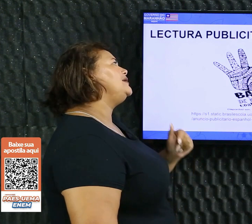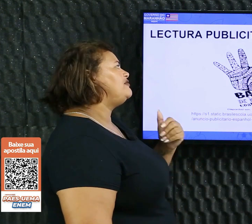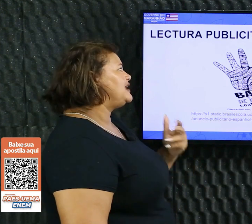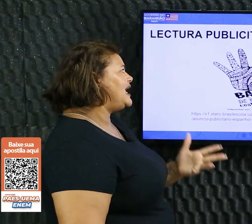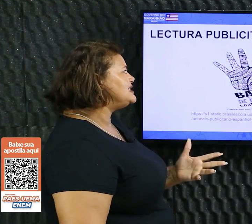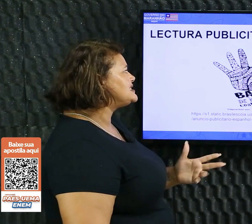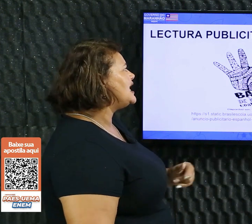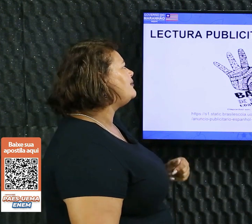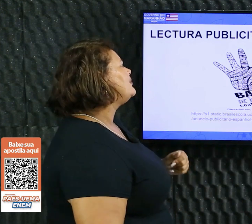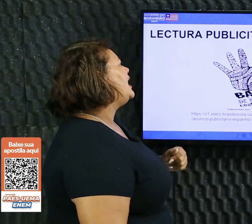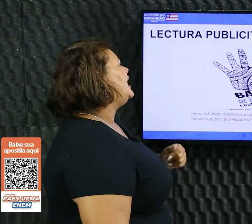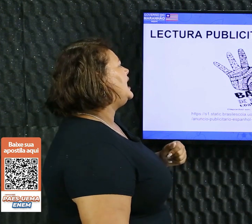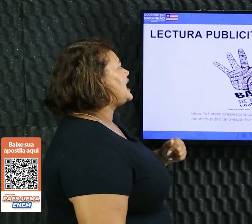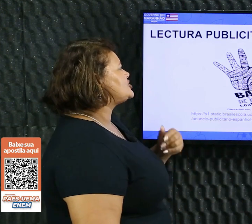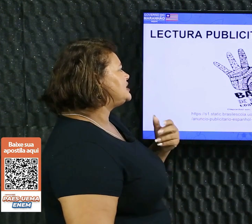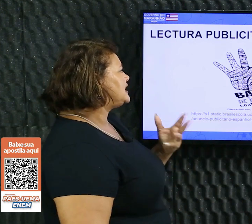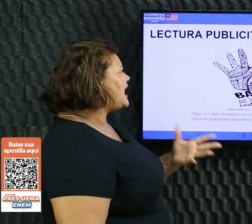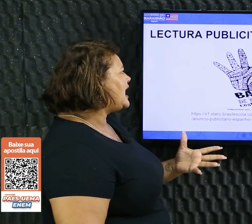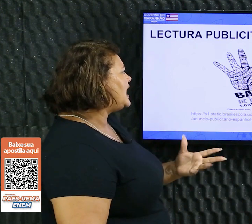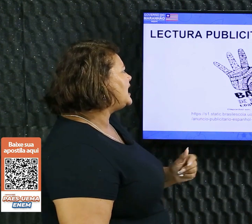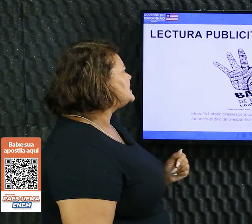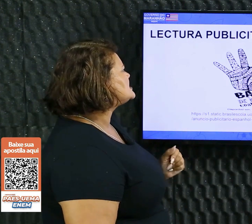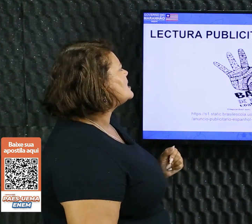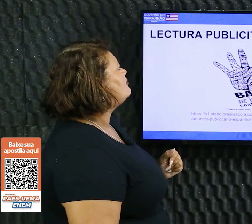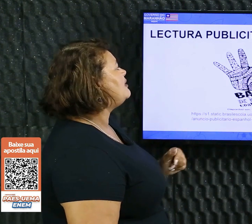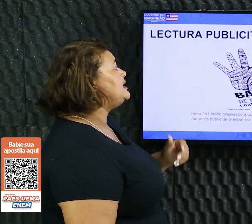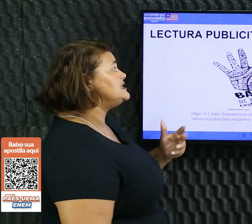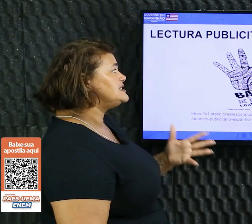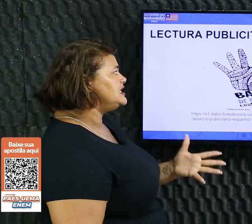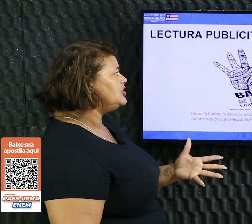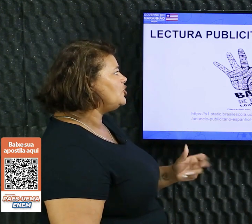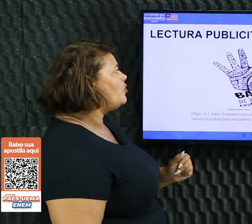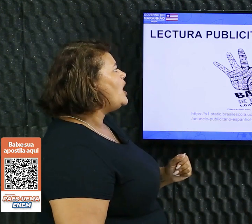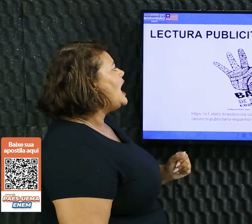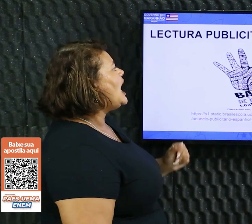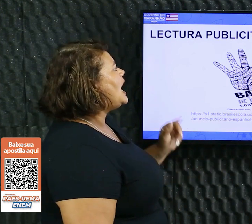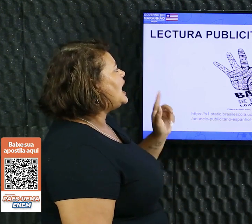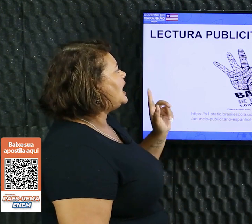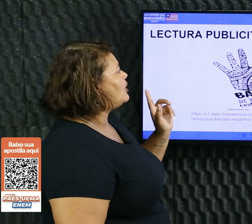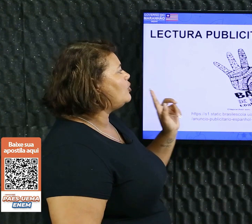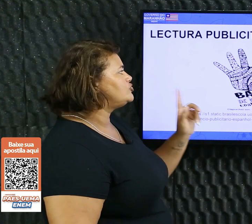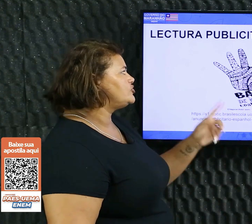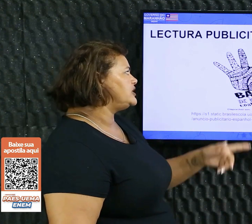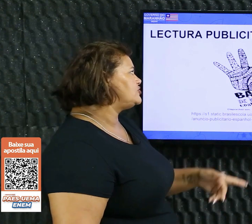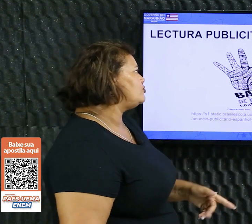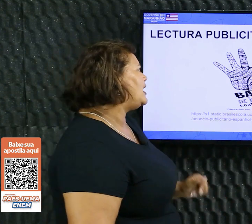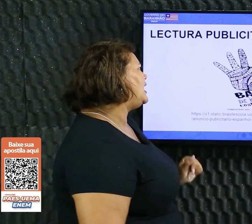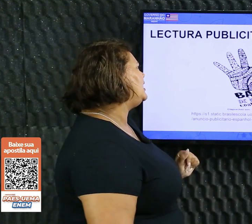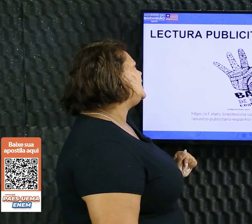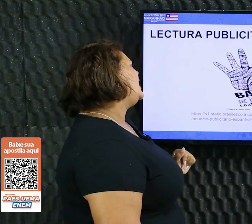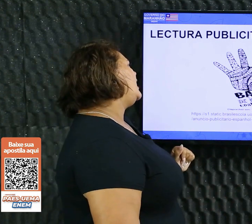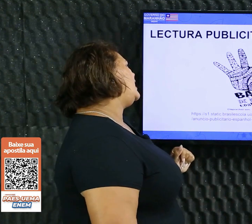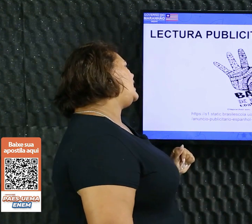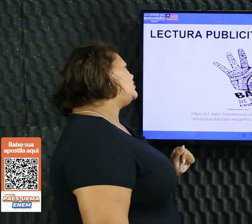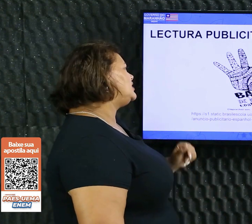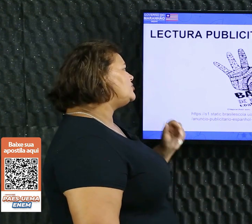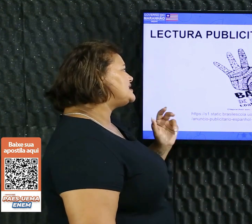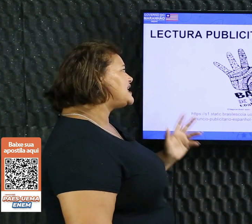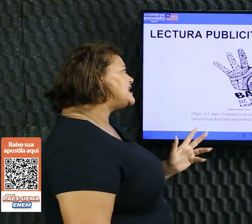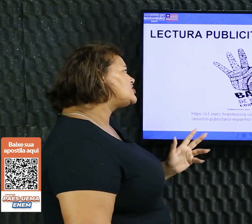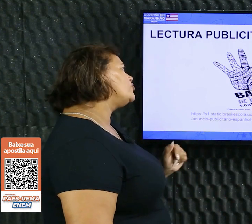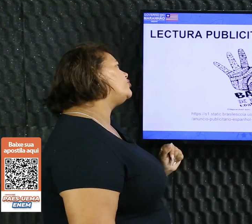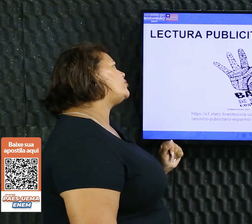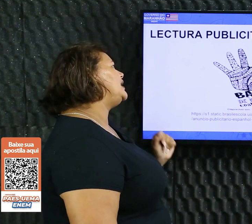tenho indiferença, cachetadas, feminicídio, acoso sexual, eu